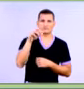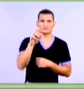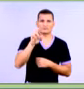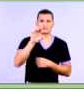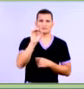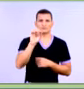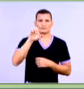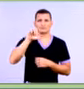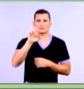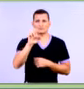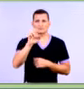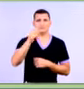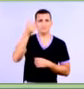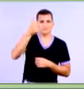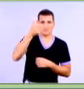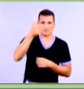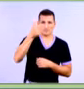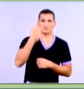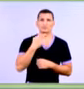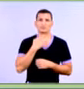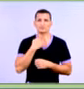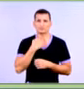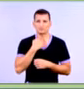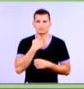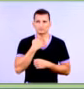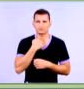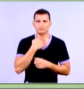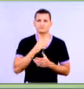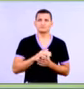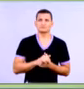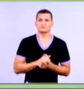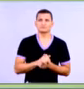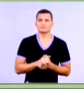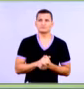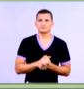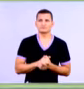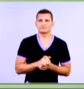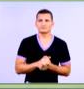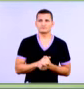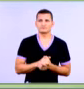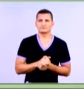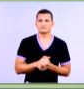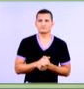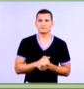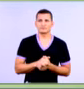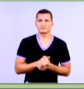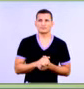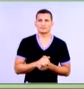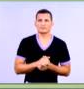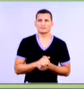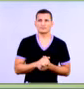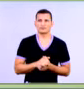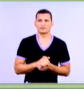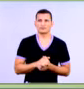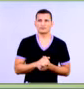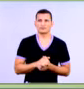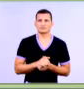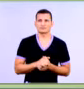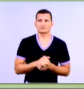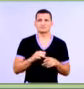primeira posição ocupada? E na encadeada, eu tenho que ter o controle de quem é a primeira